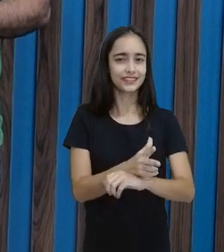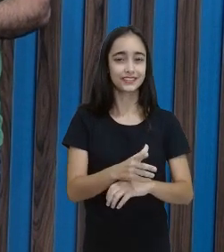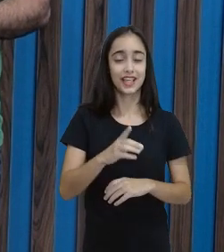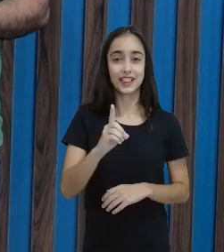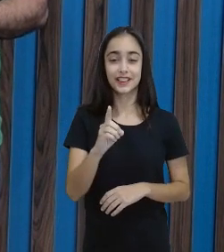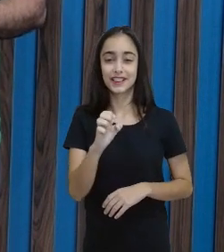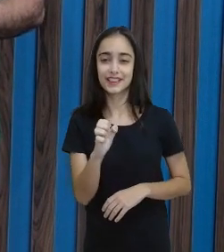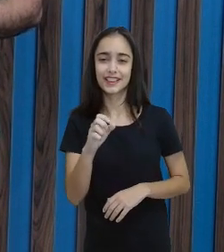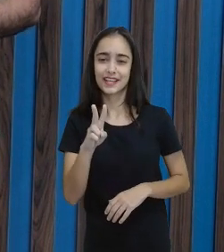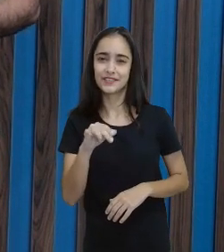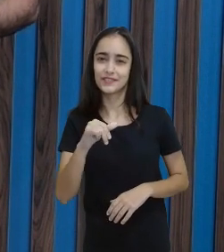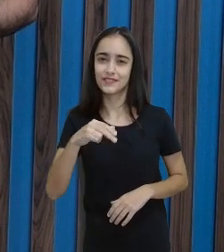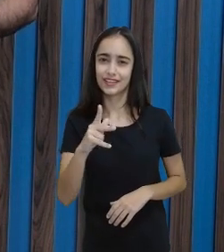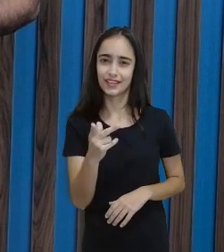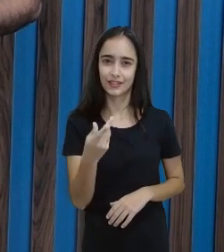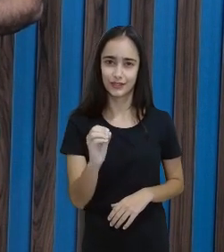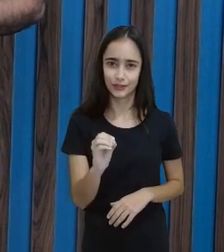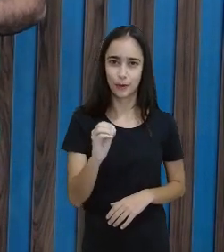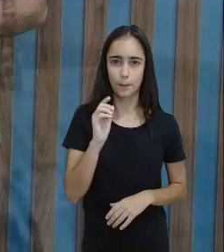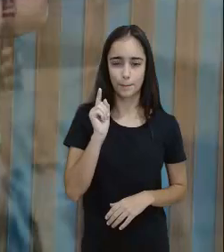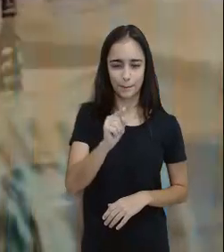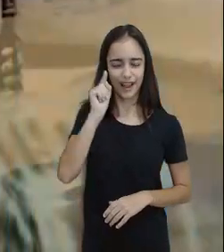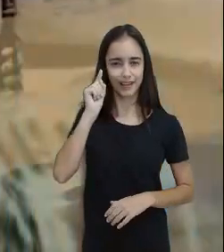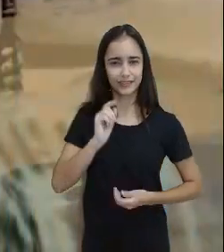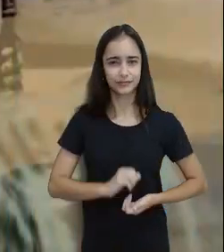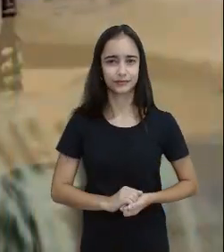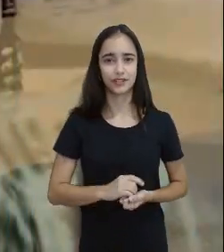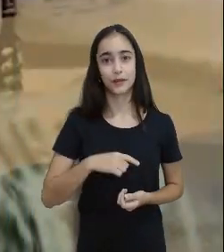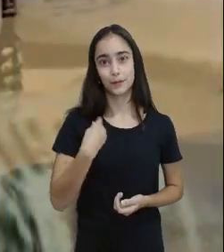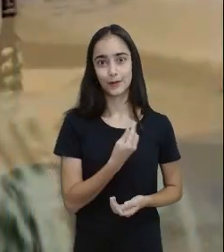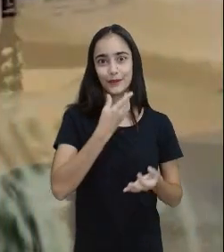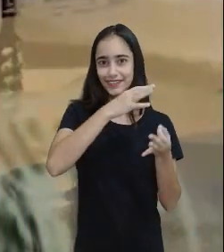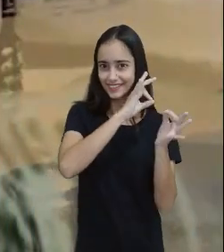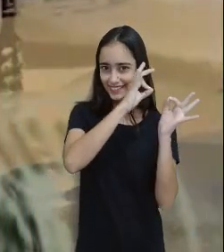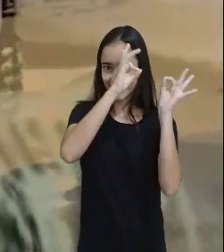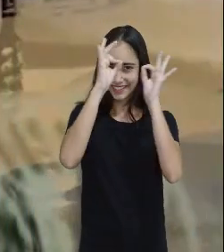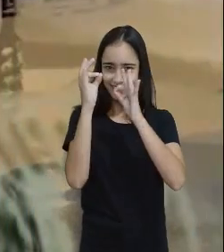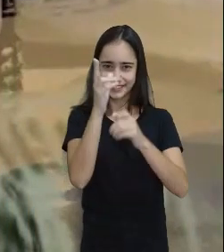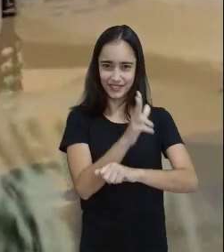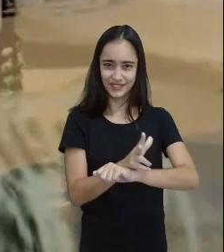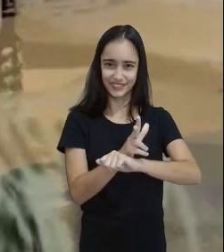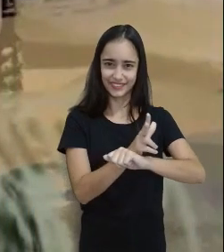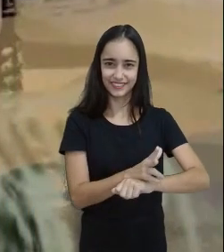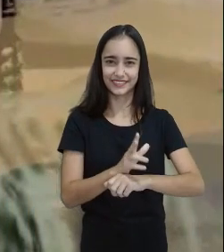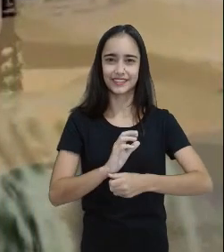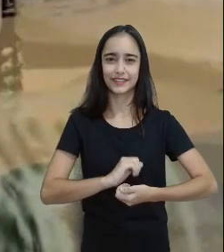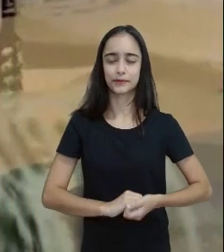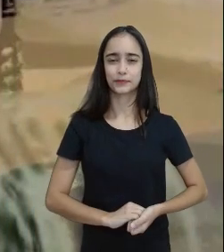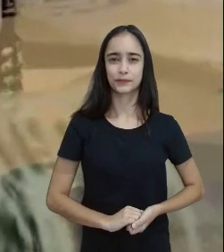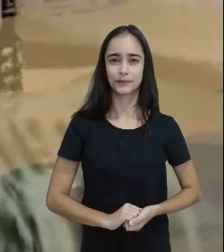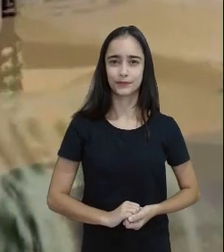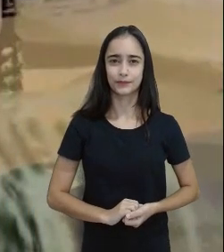play aí, por favor, DJ, para a gente assistir o vídeo.